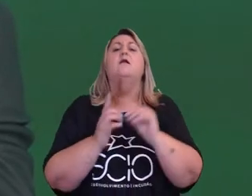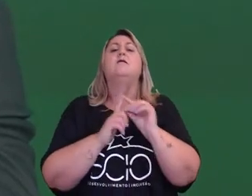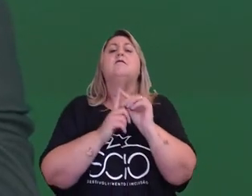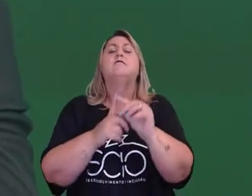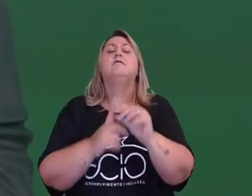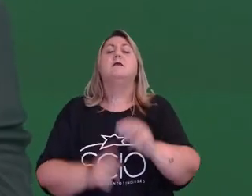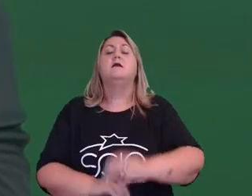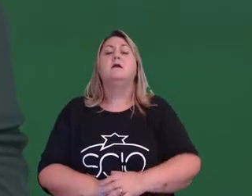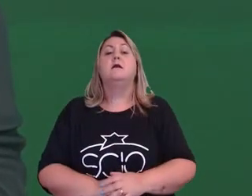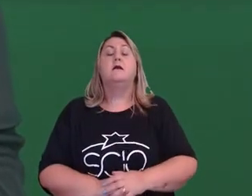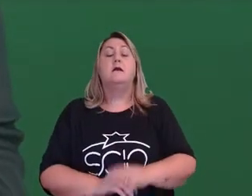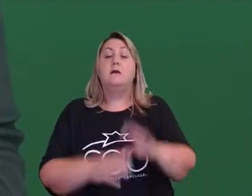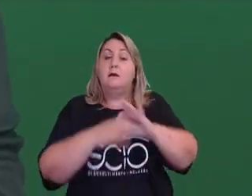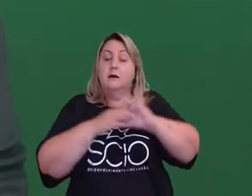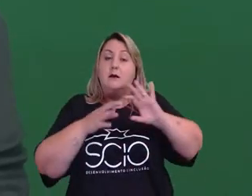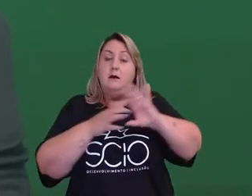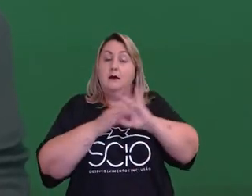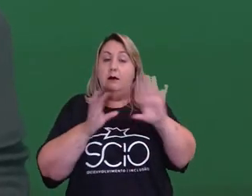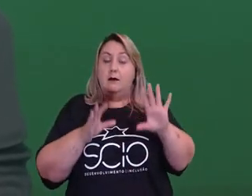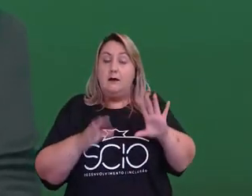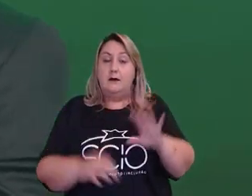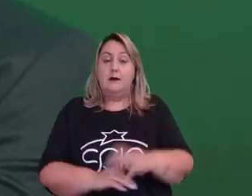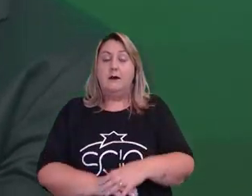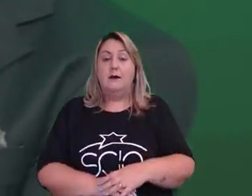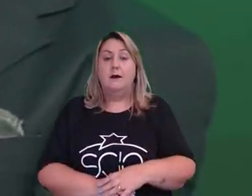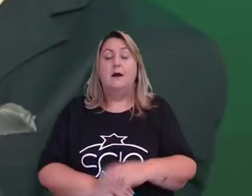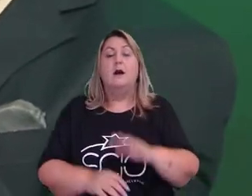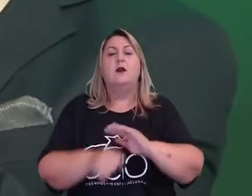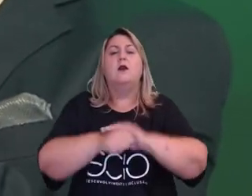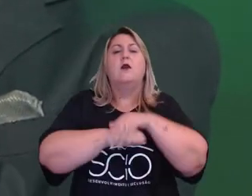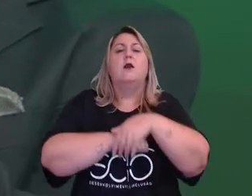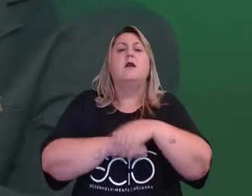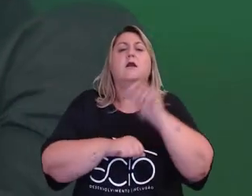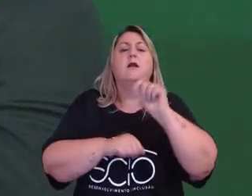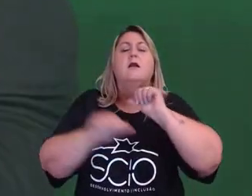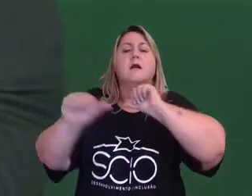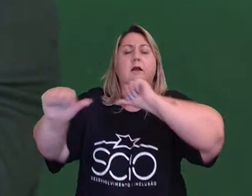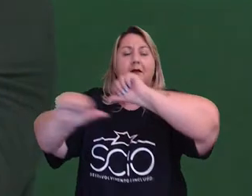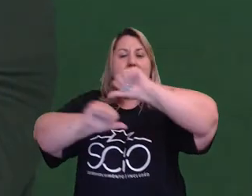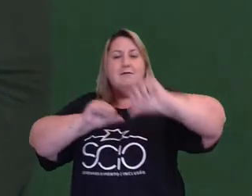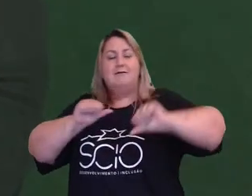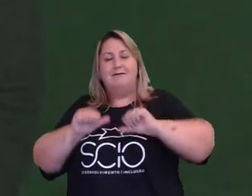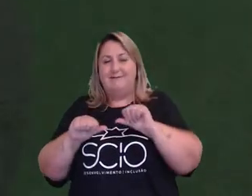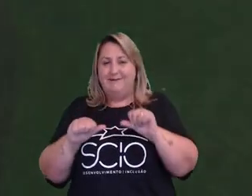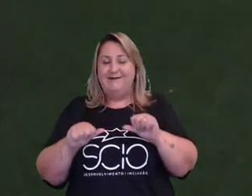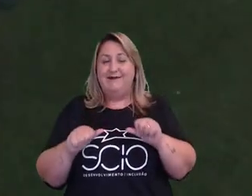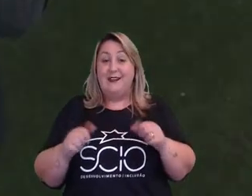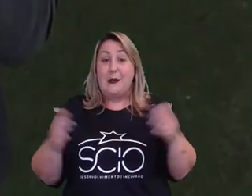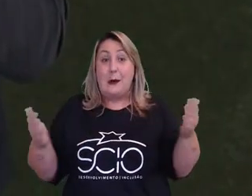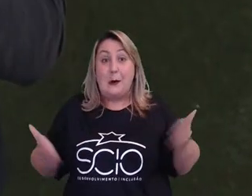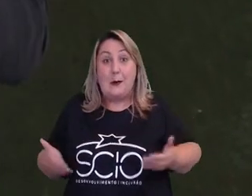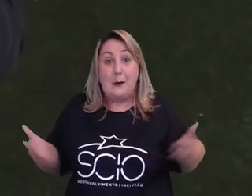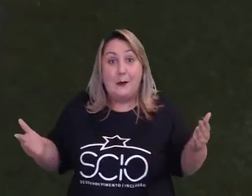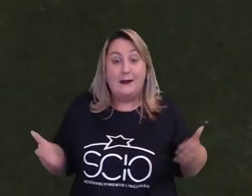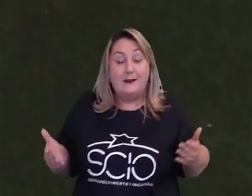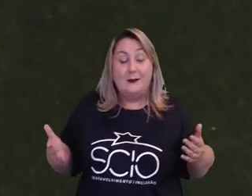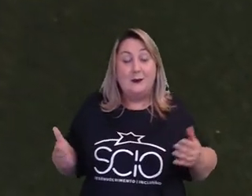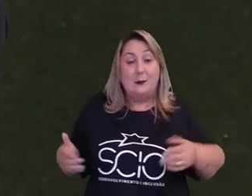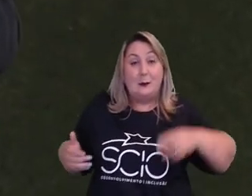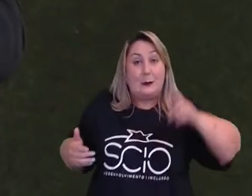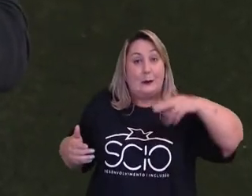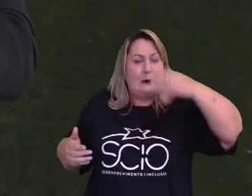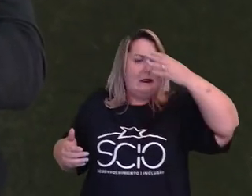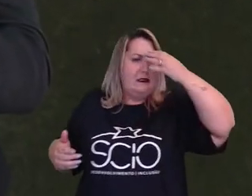do Wagner. Vamos deixar sensacional essa noite? Vamos transformar essa noite numa noite